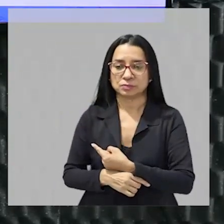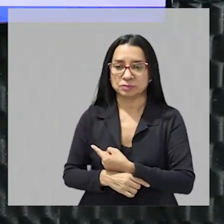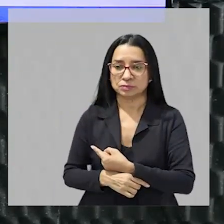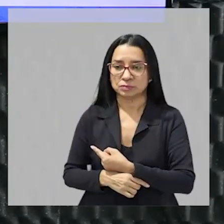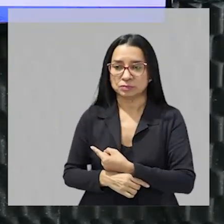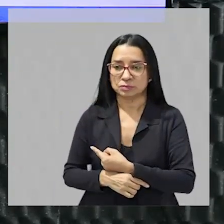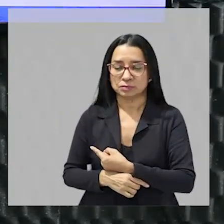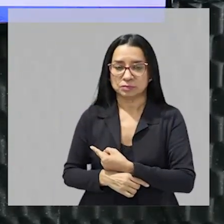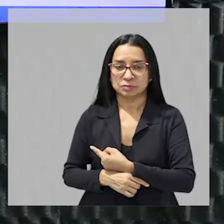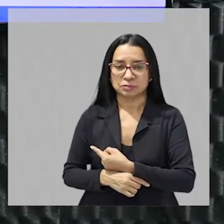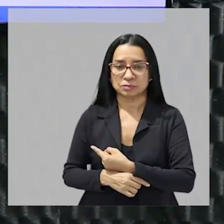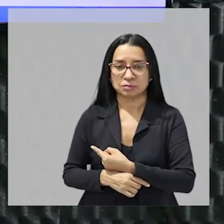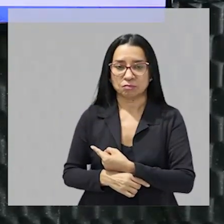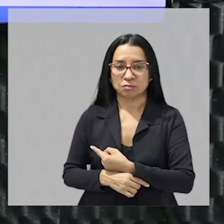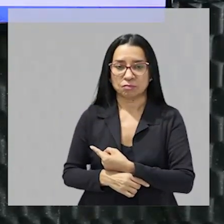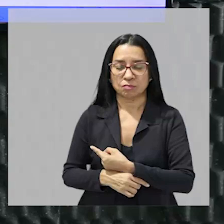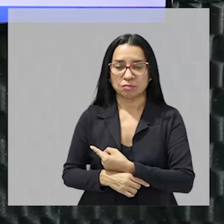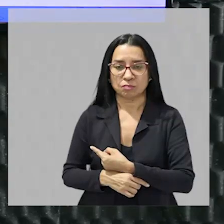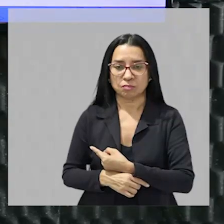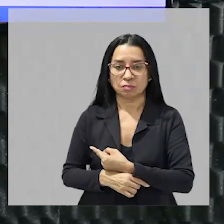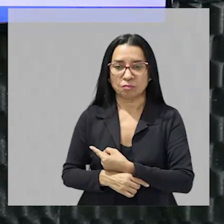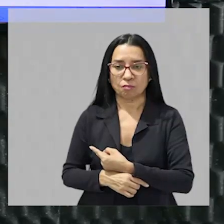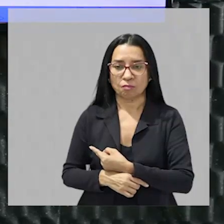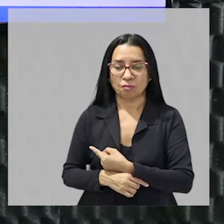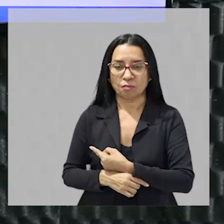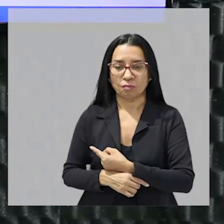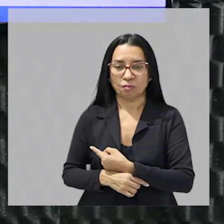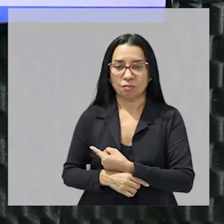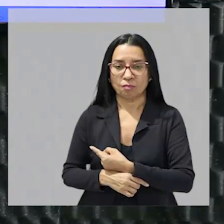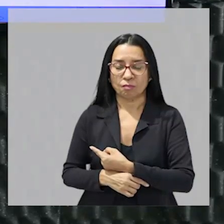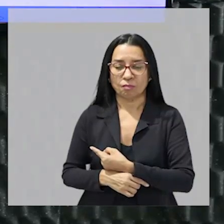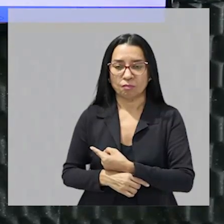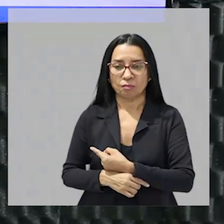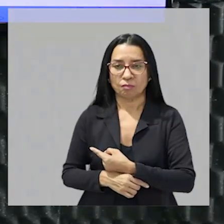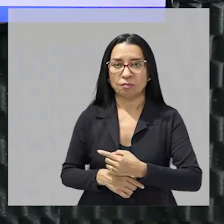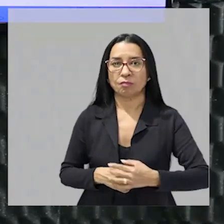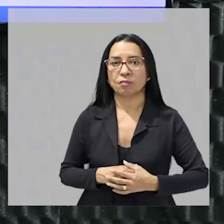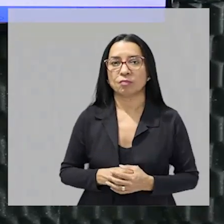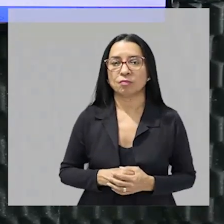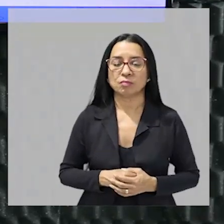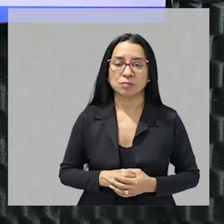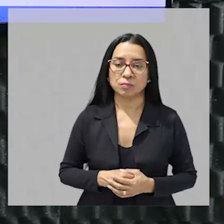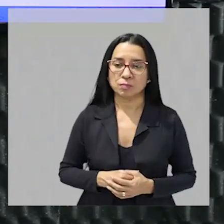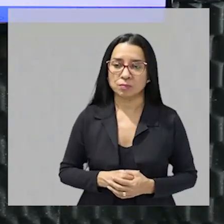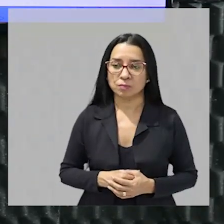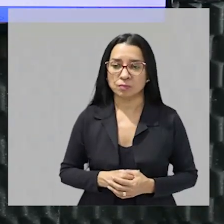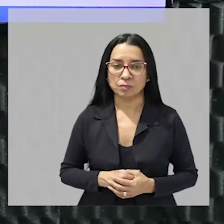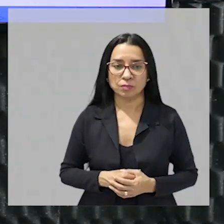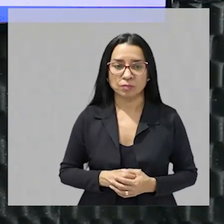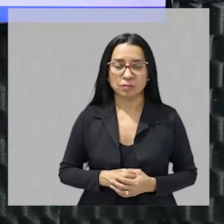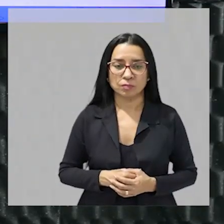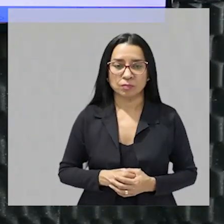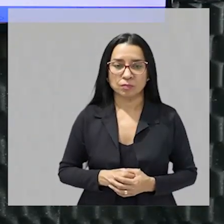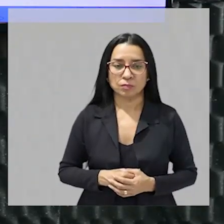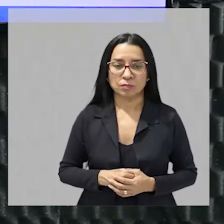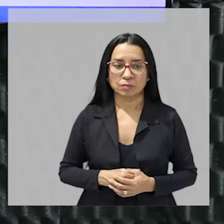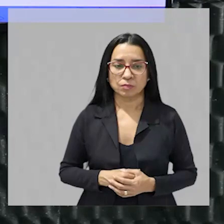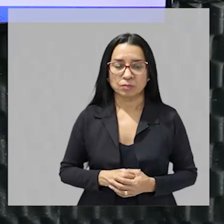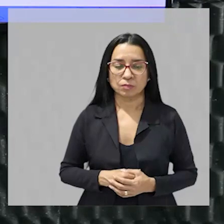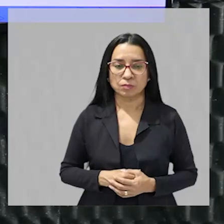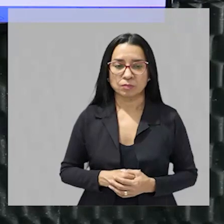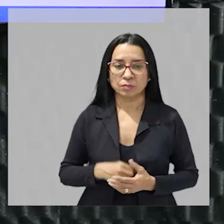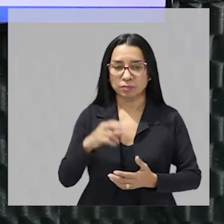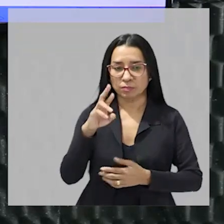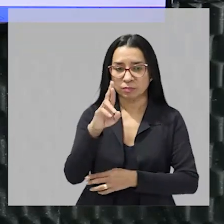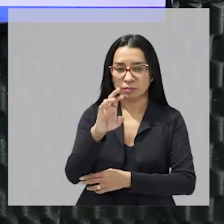hidrelétricas em níveis baixíssimos. Mesmo sem o aumento do consumo de energia elétrica, já que o país passava por uma retração. O que é